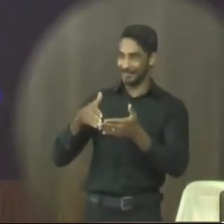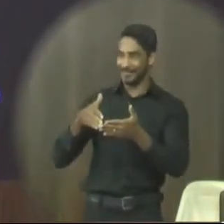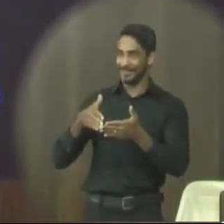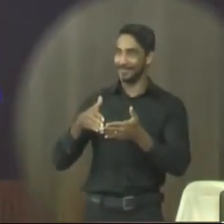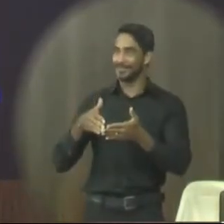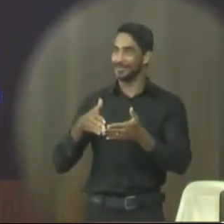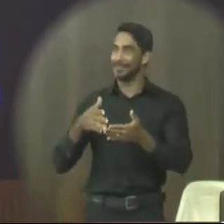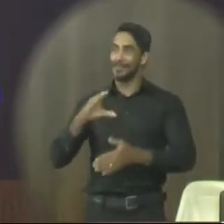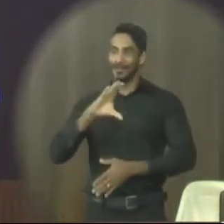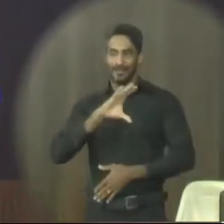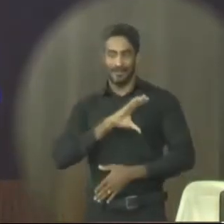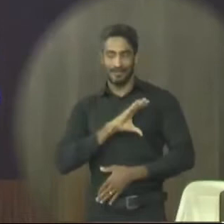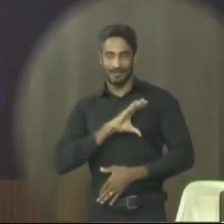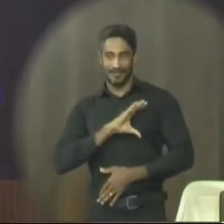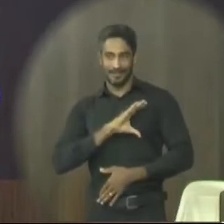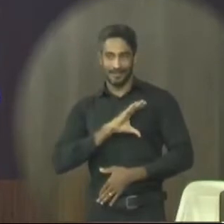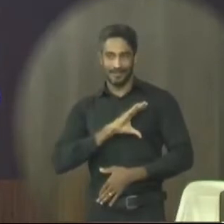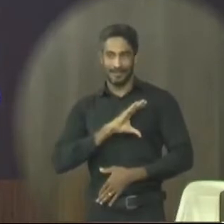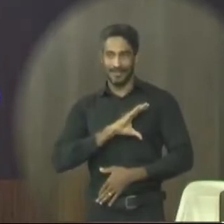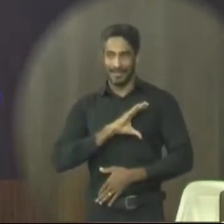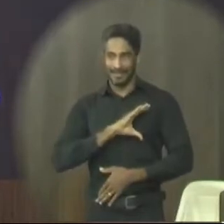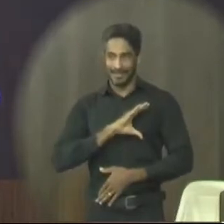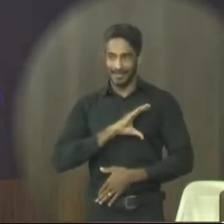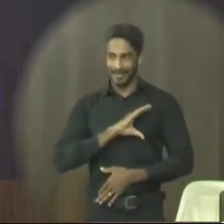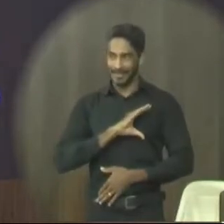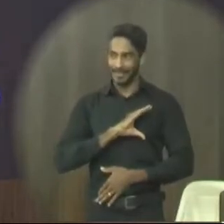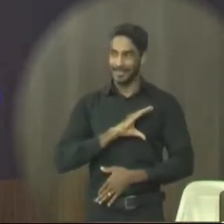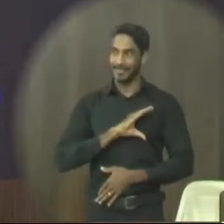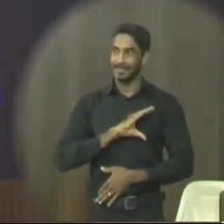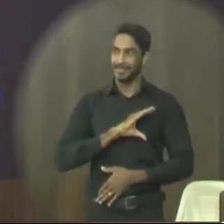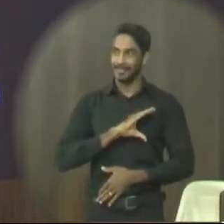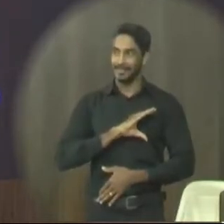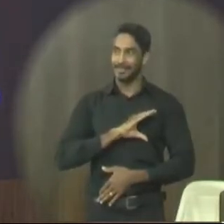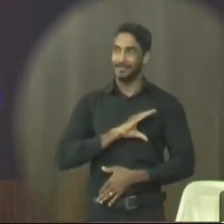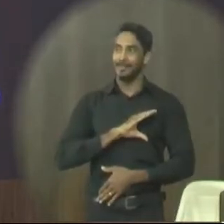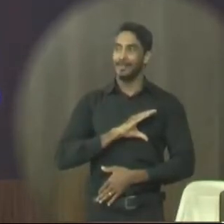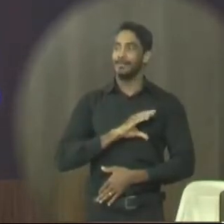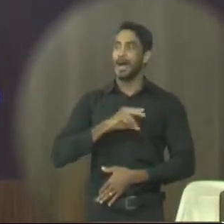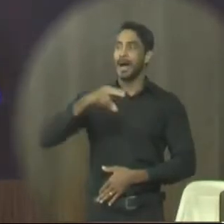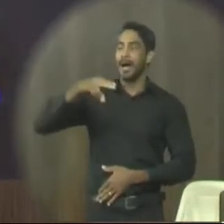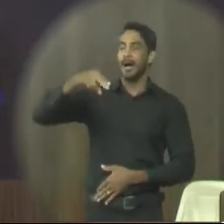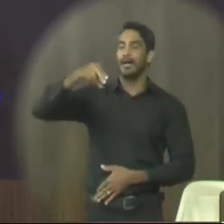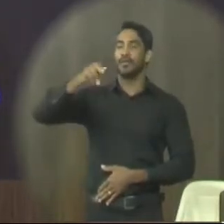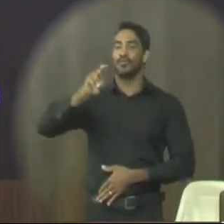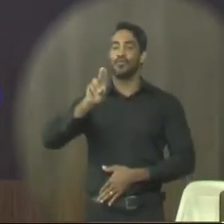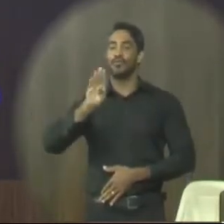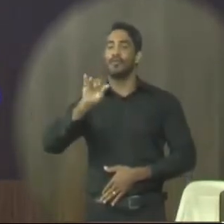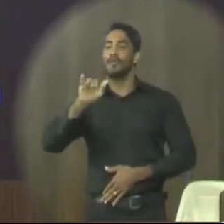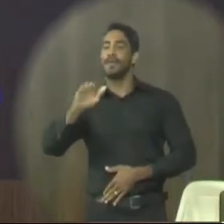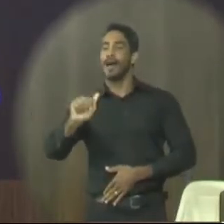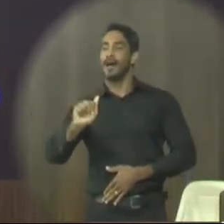pelos colegas, minha gerente Rúbia,